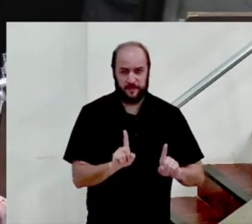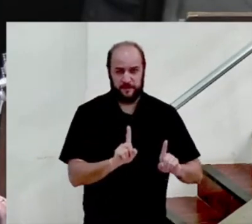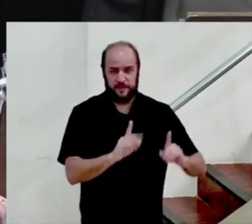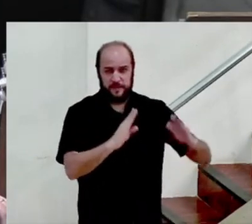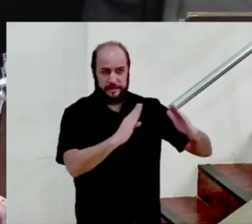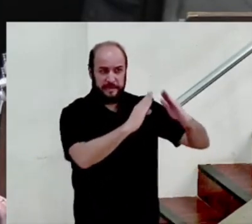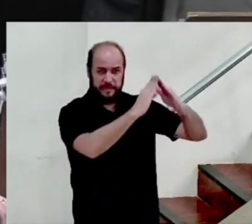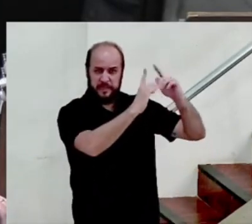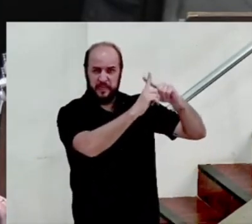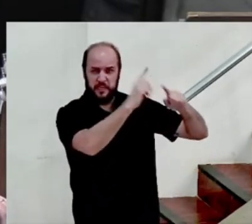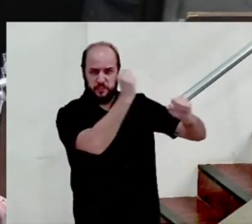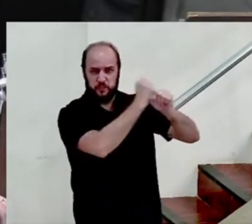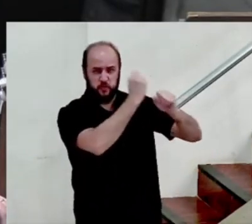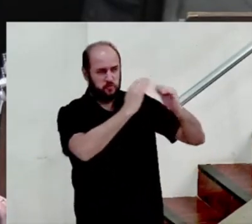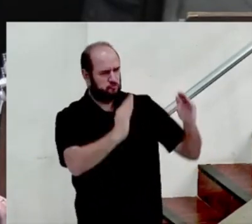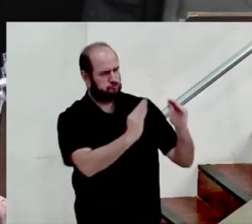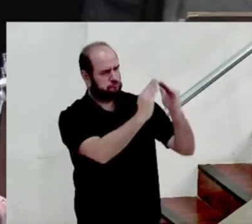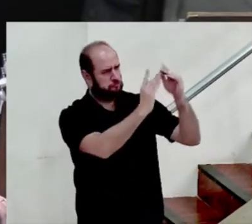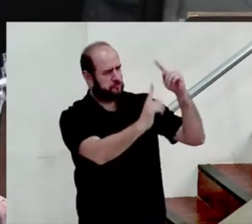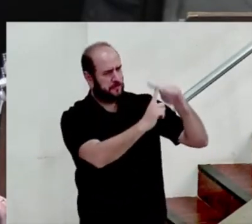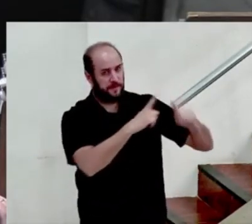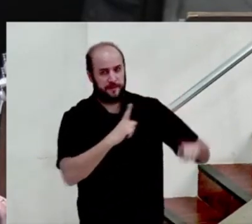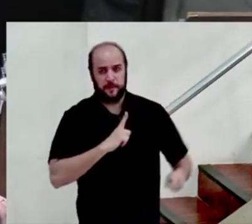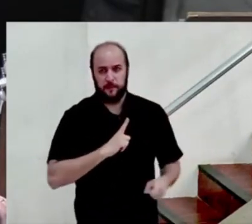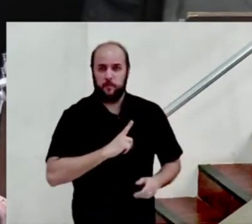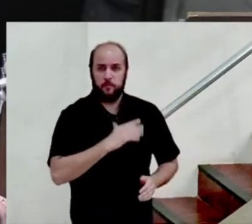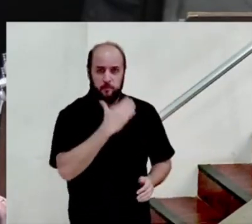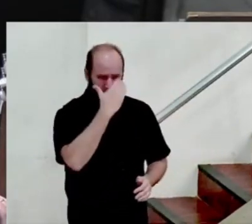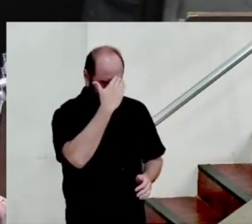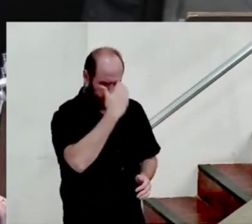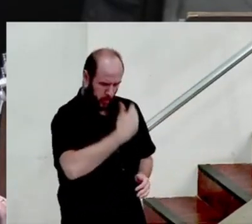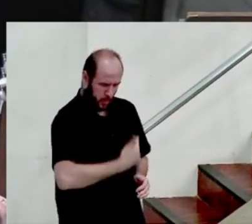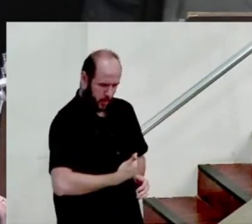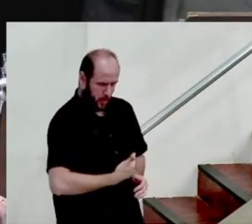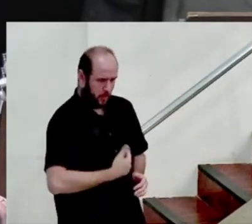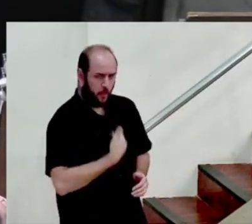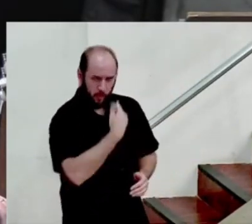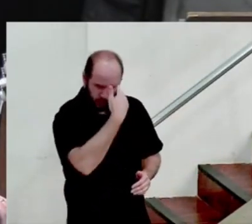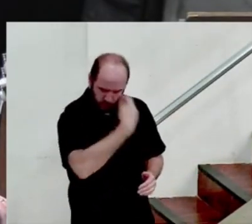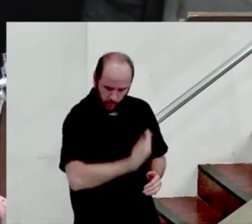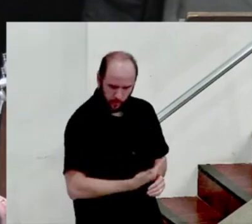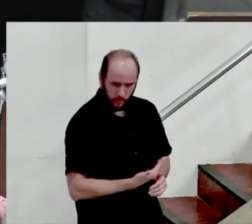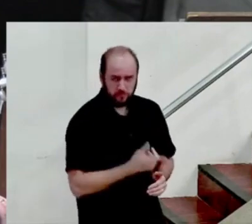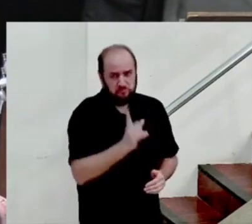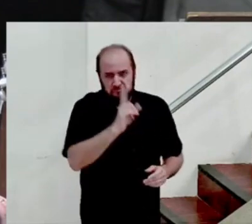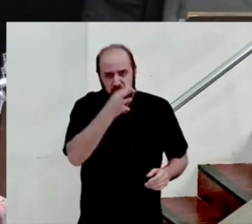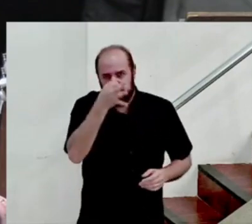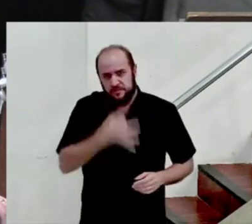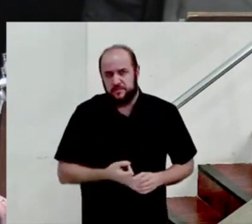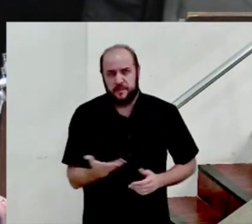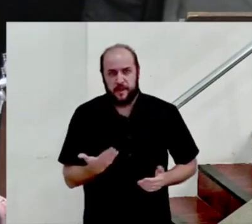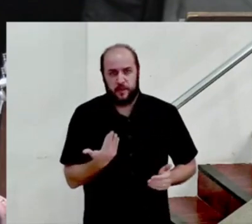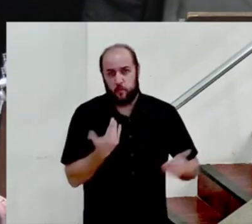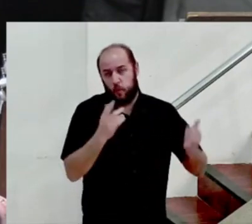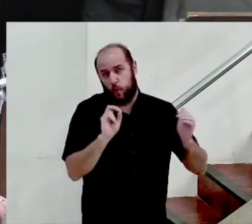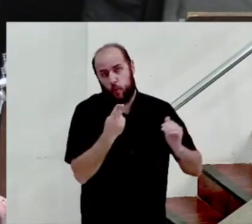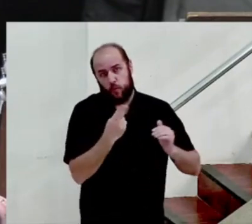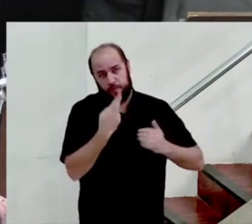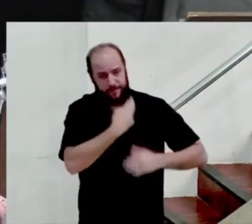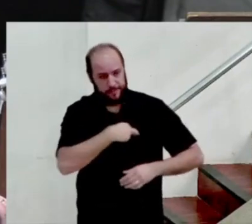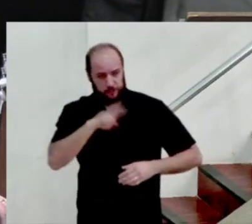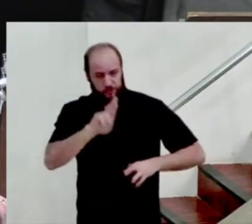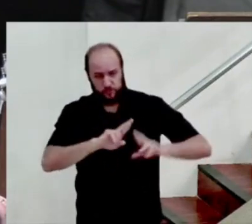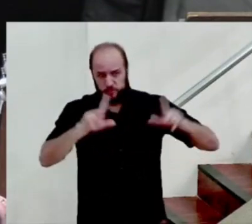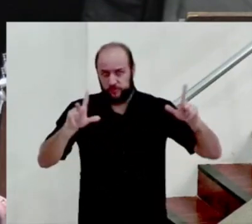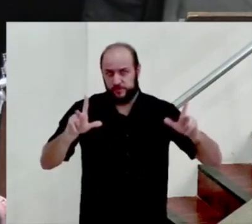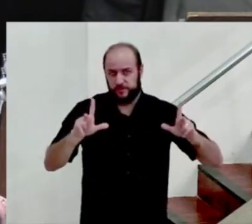religiões e têm uma certa reverência, mesmo que não seja o correto àquela religião.